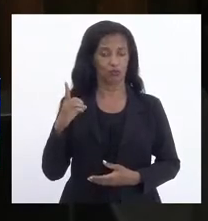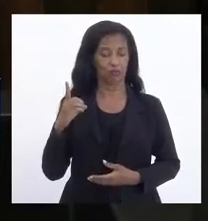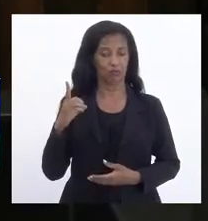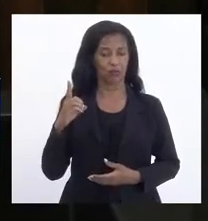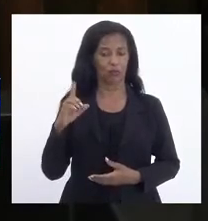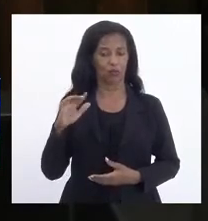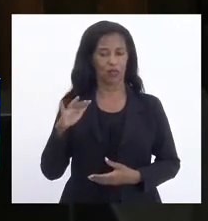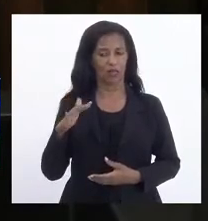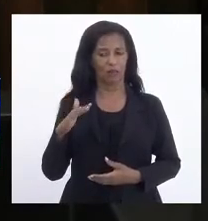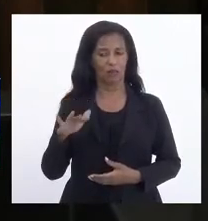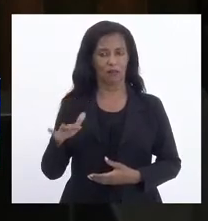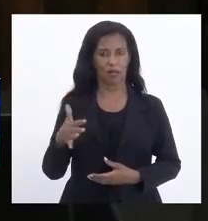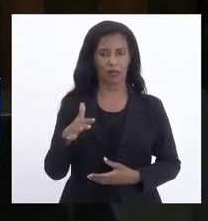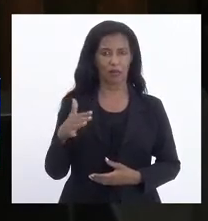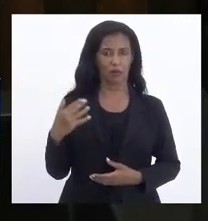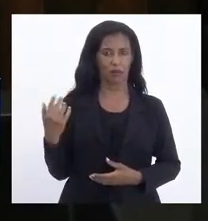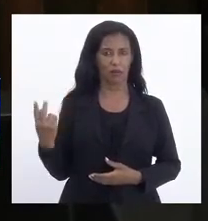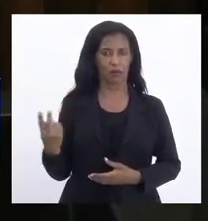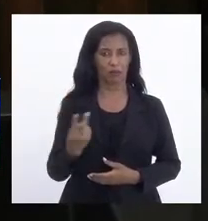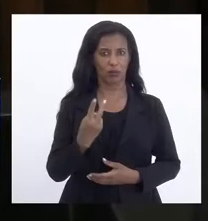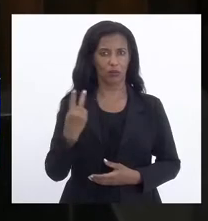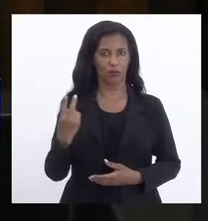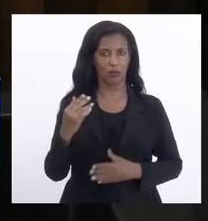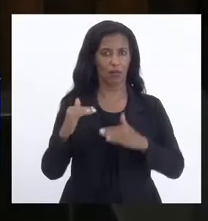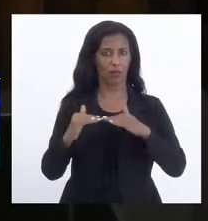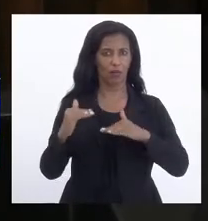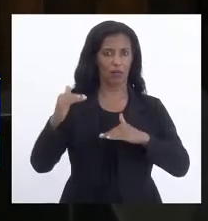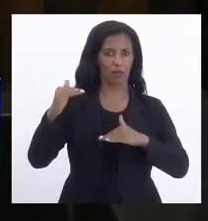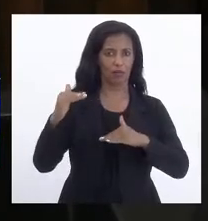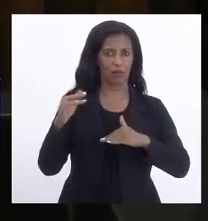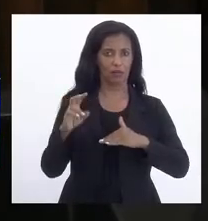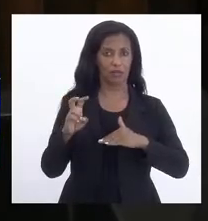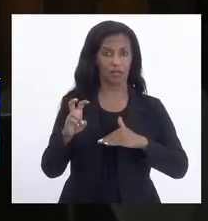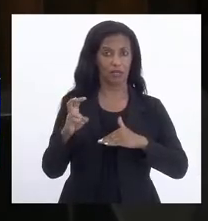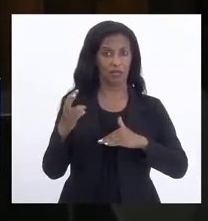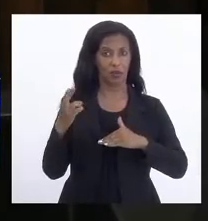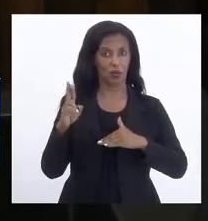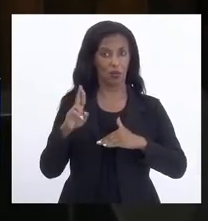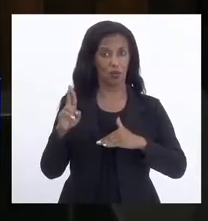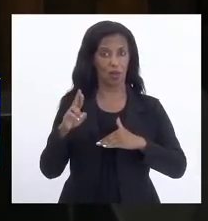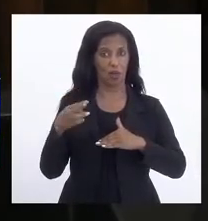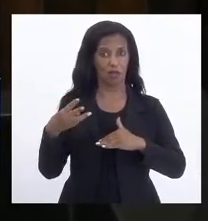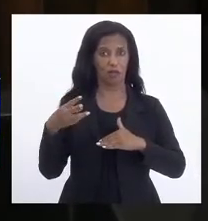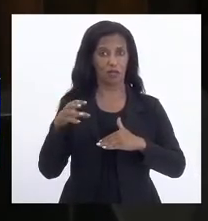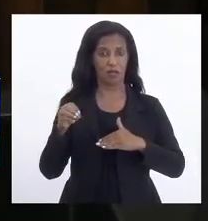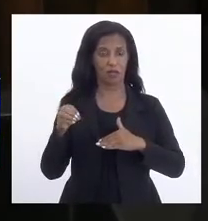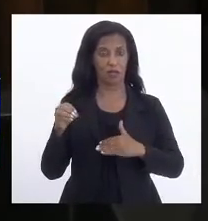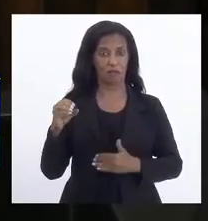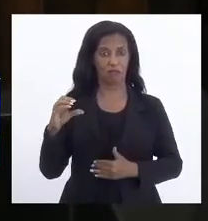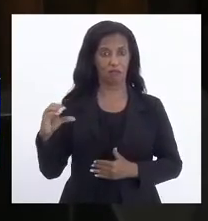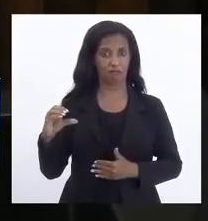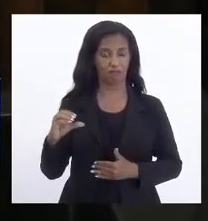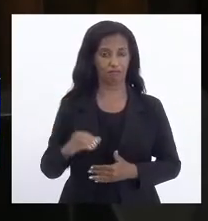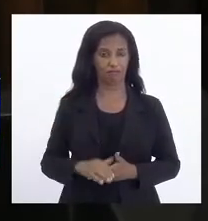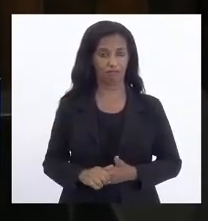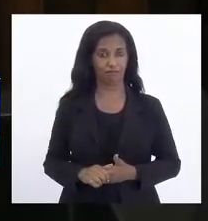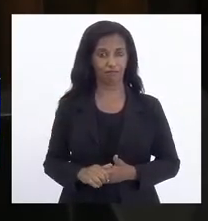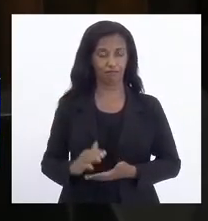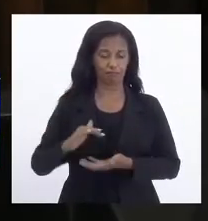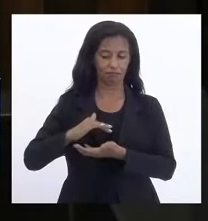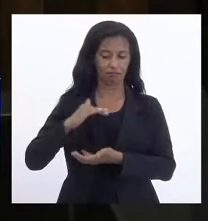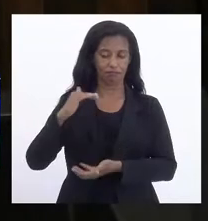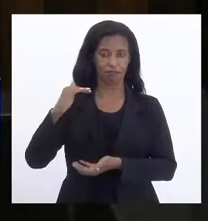circulando em valores acima de R$ 5,30 e o barril